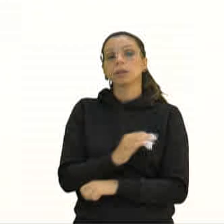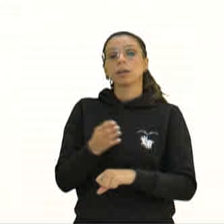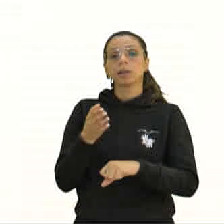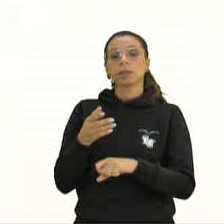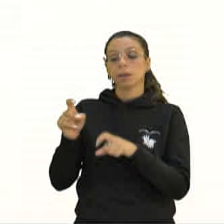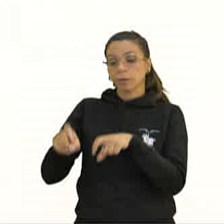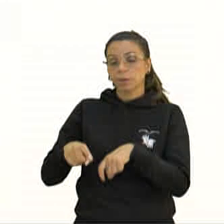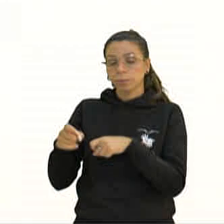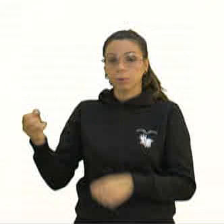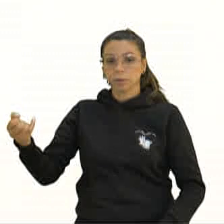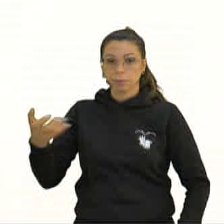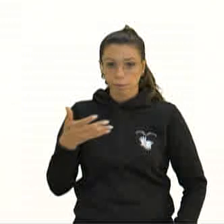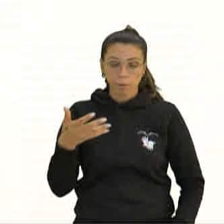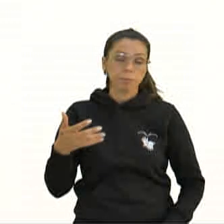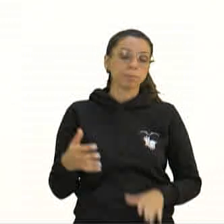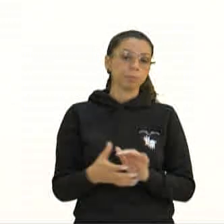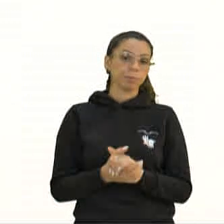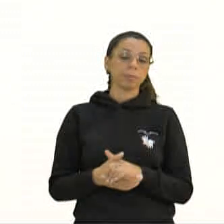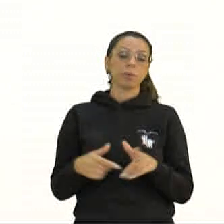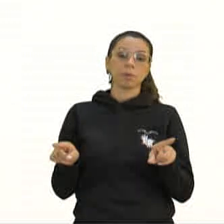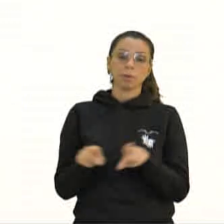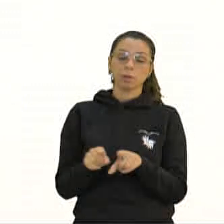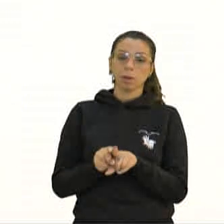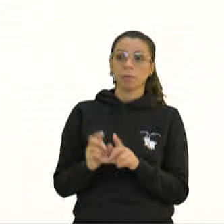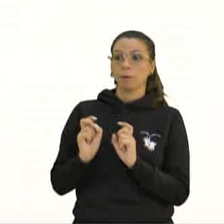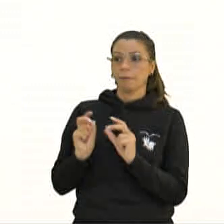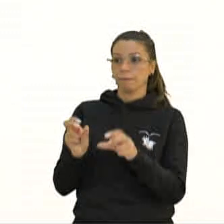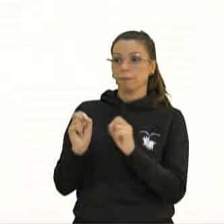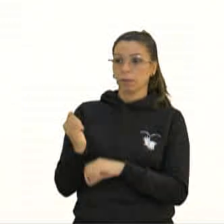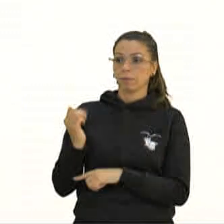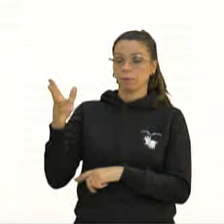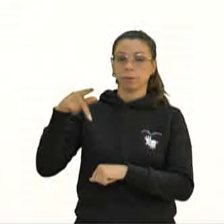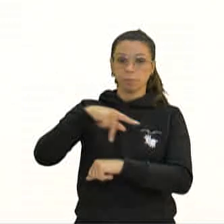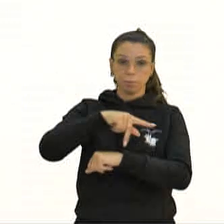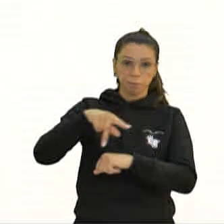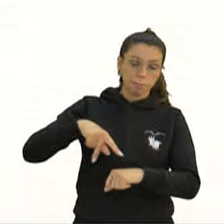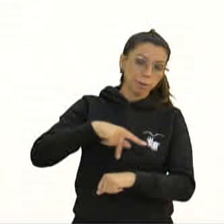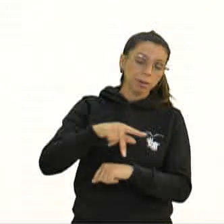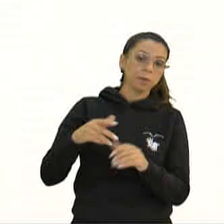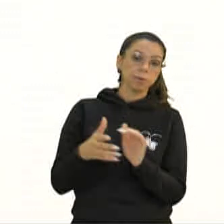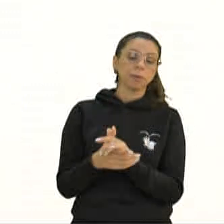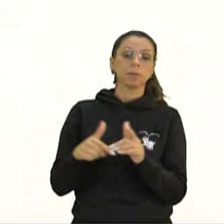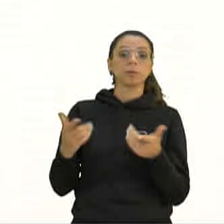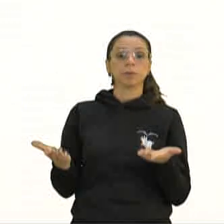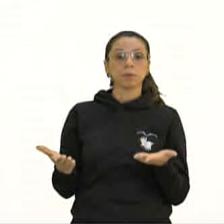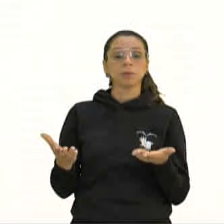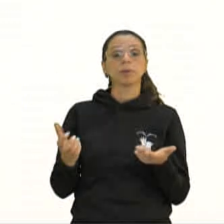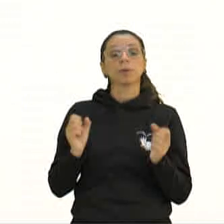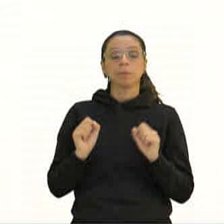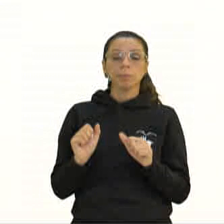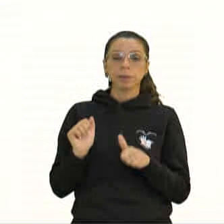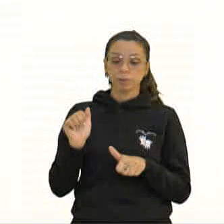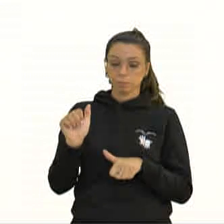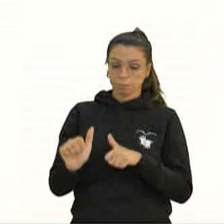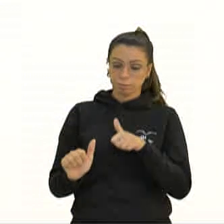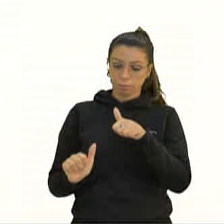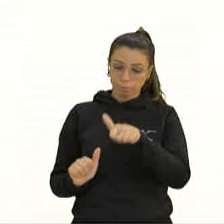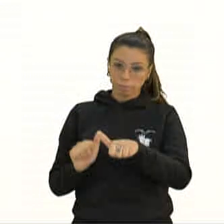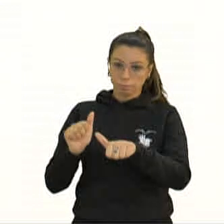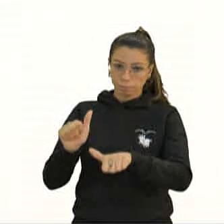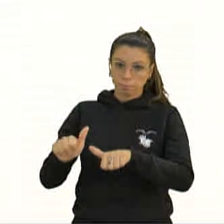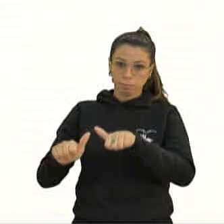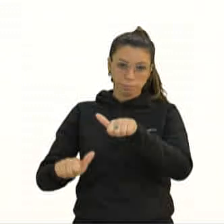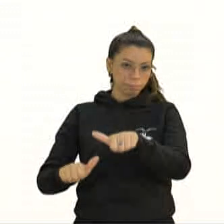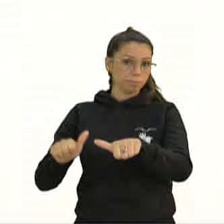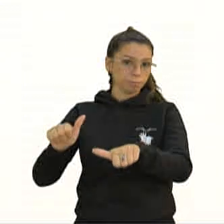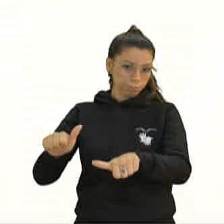embora a agricultura voltada à exportação nesses países tenha gradativamente modificado esse